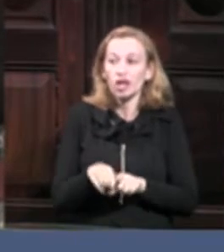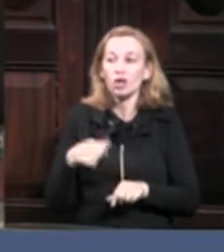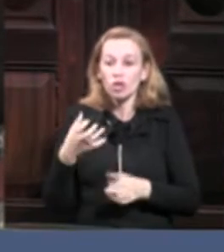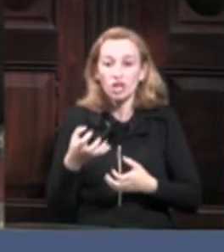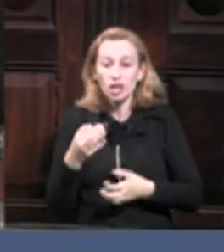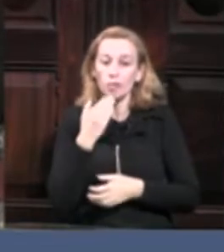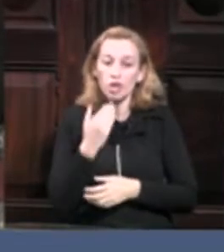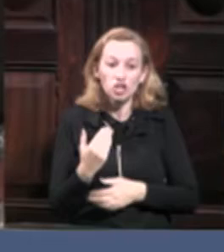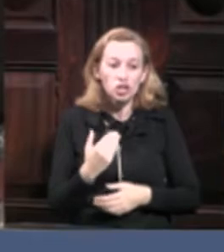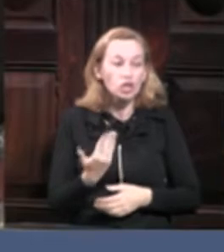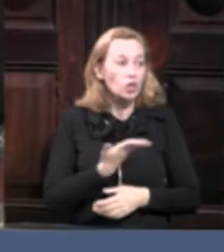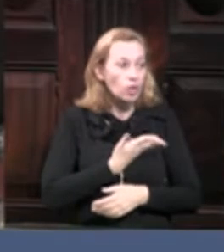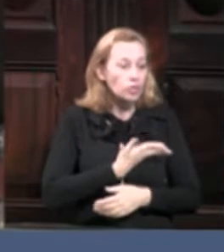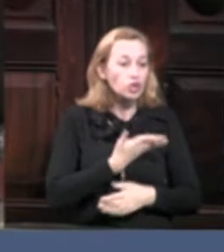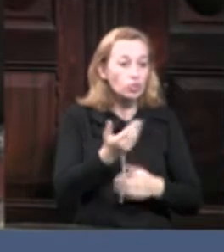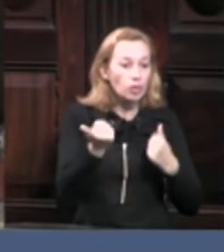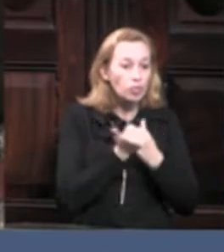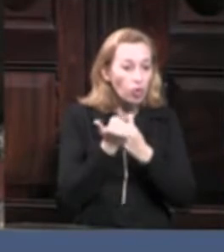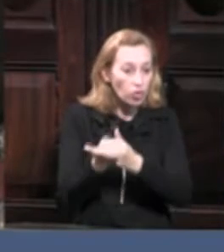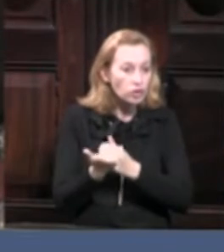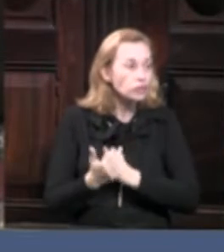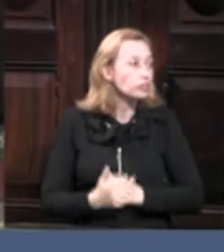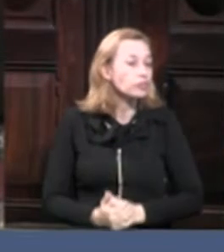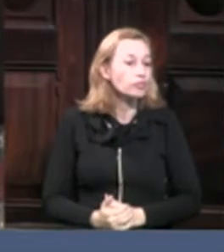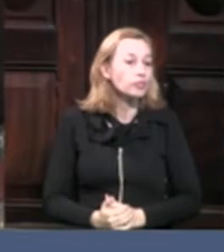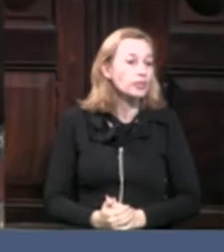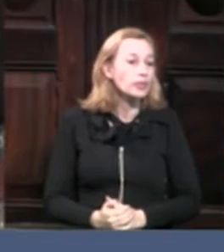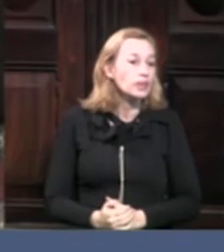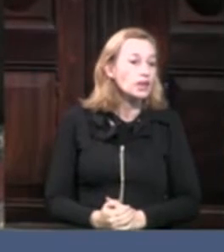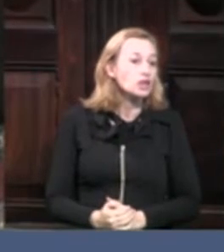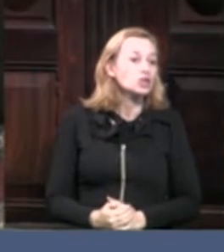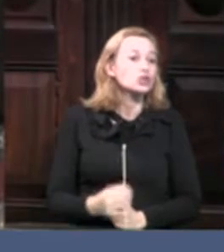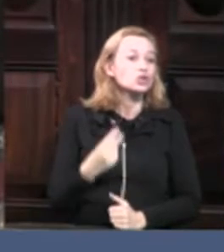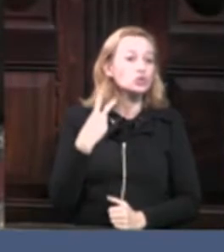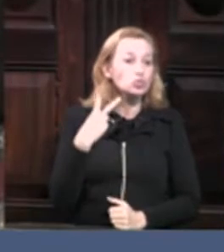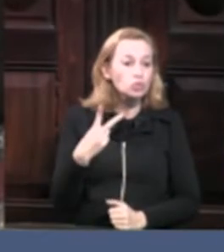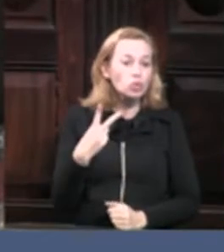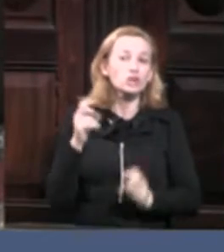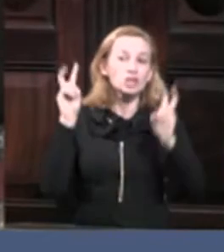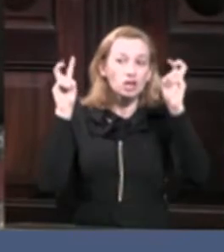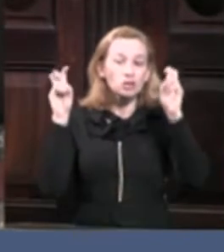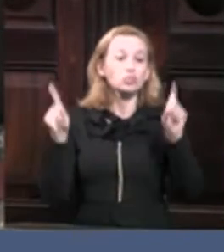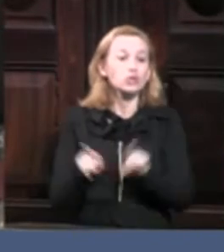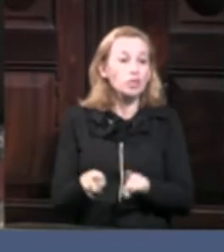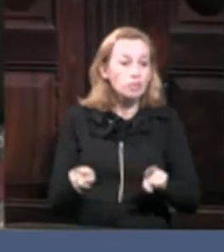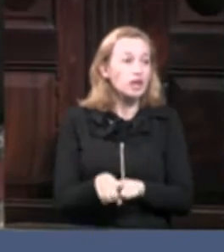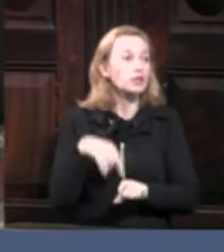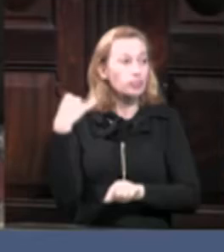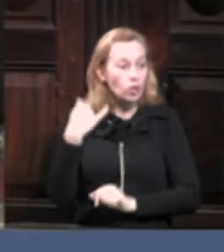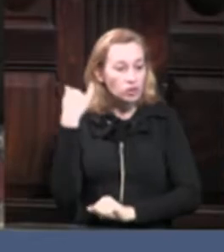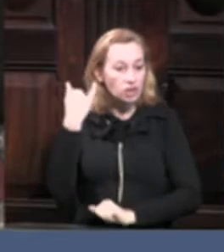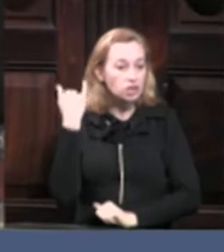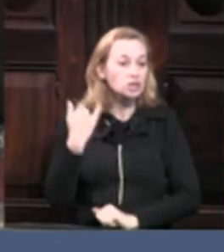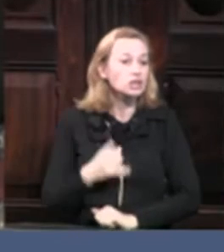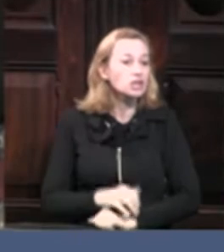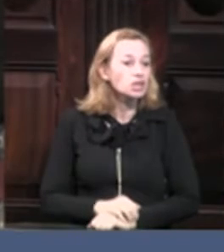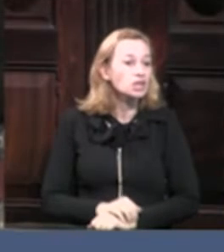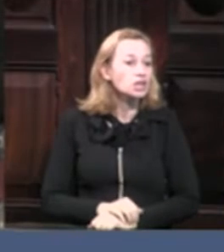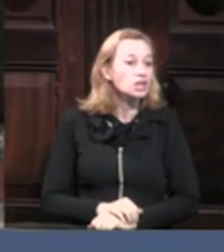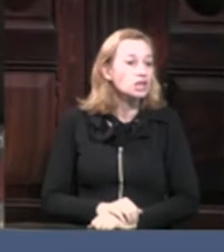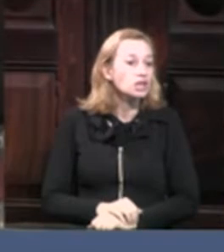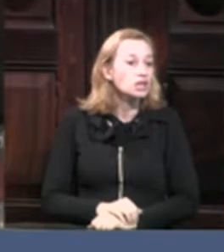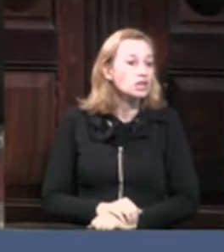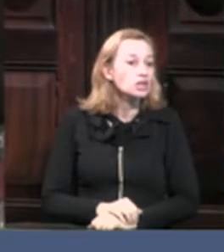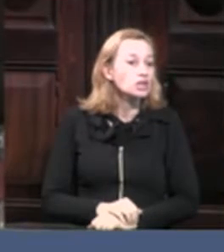o apoio de Vossa Excelência, o deputado Tio Carlos, para duas outras questões que têm a ver com o que Vossa Excelência está tratando da tribuna. Existe